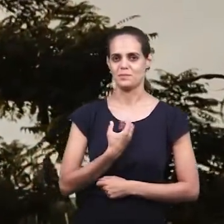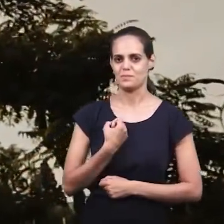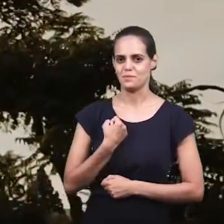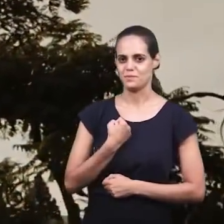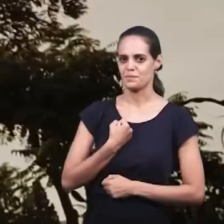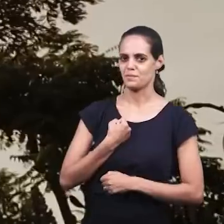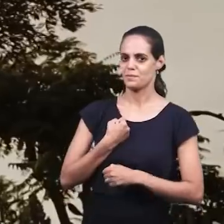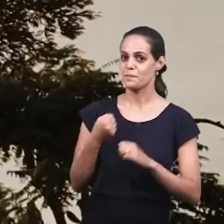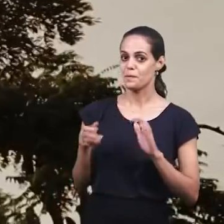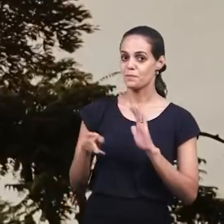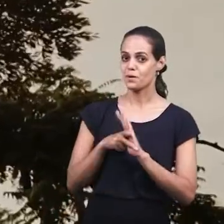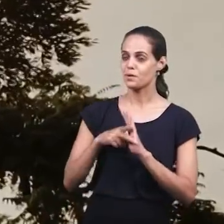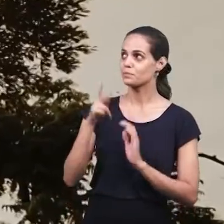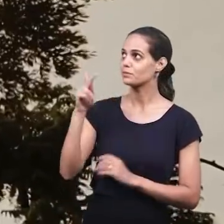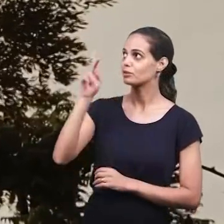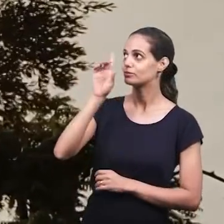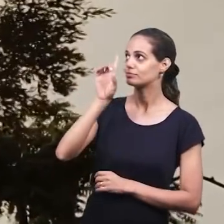meu